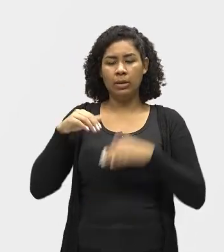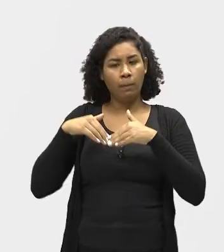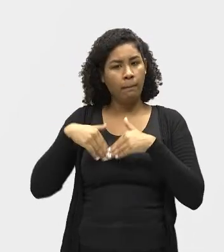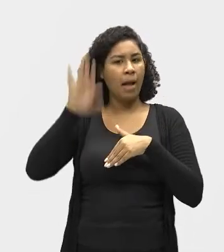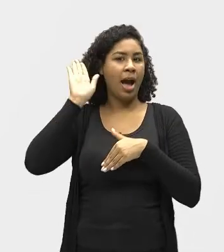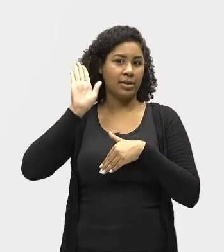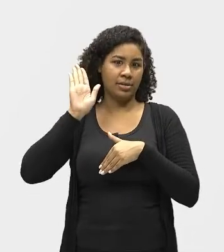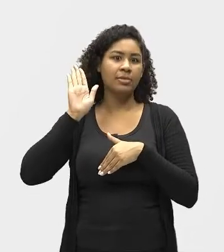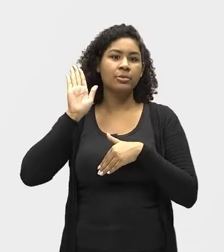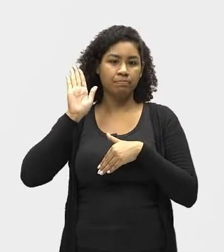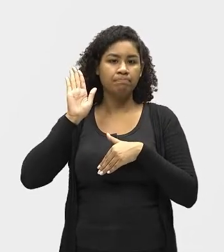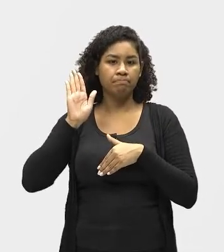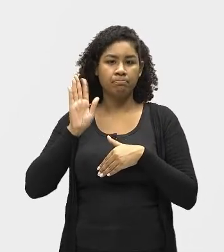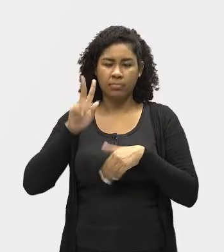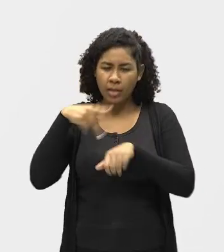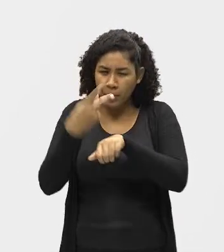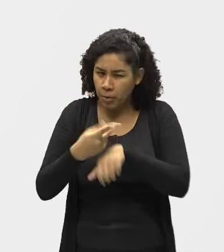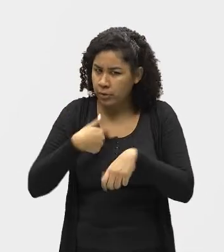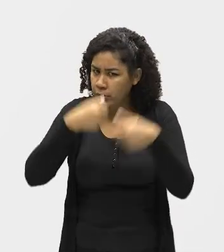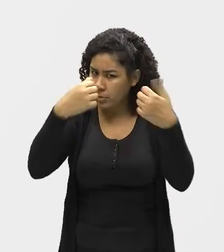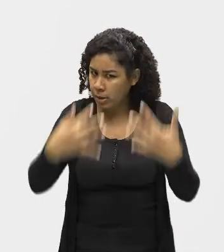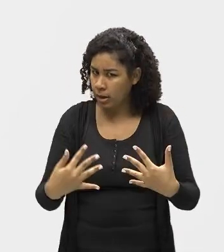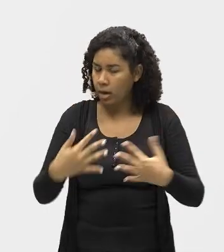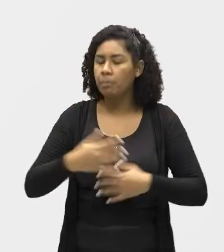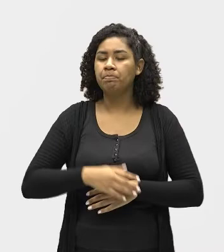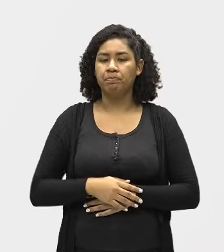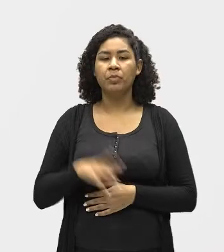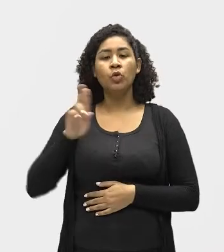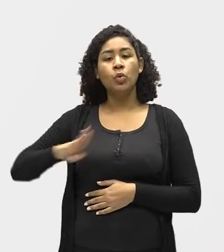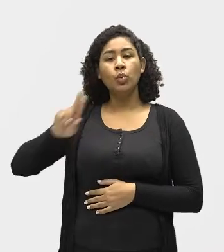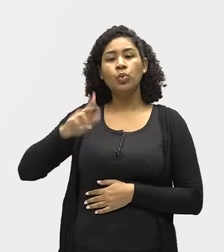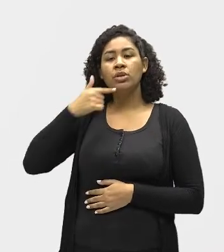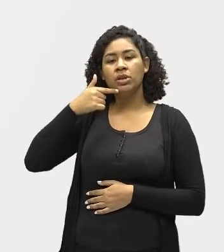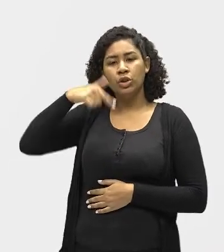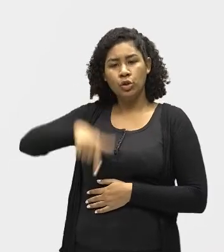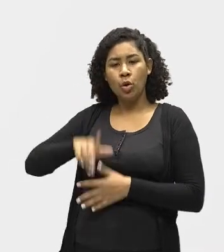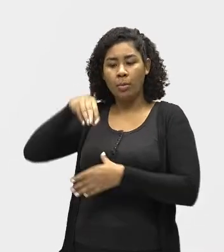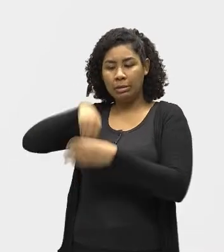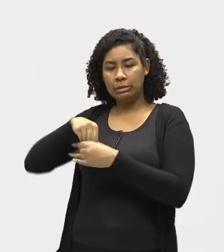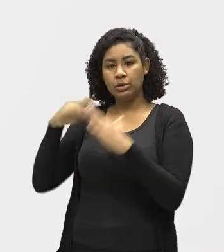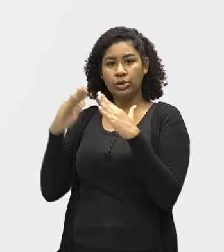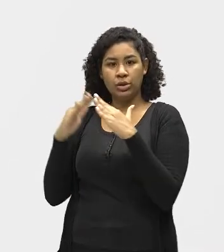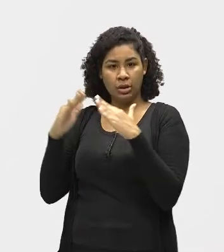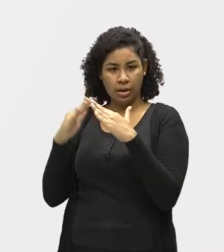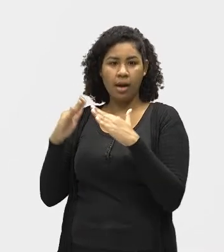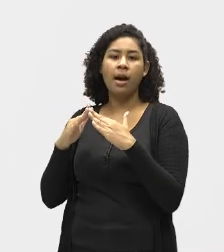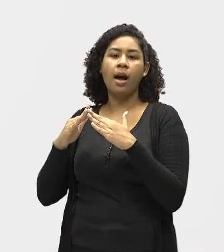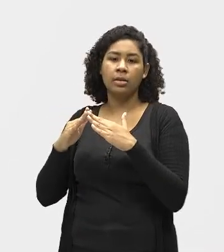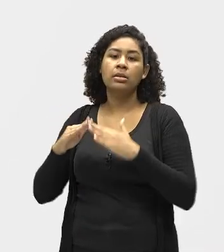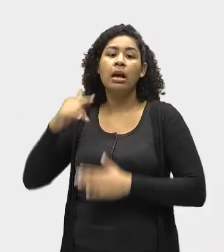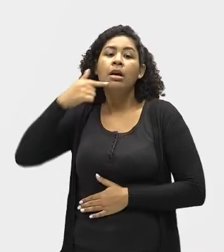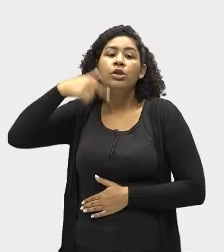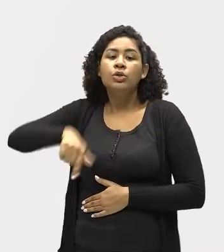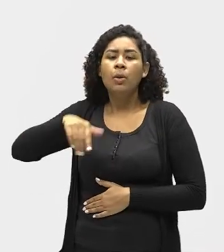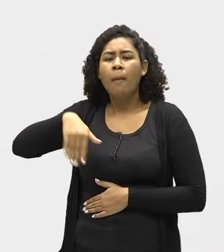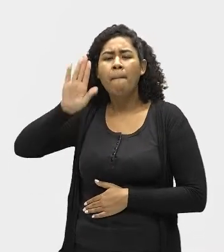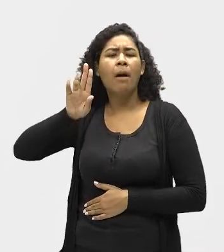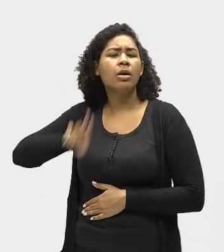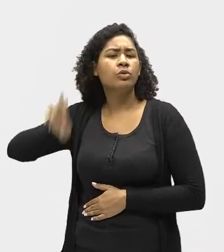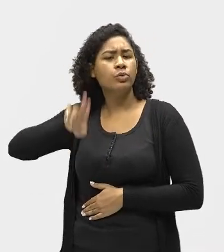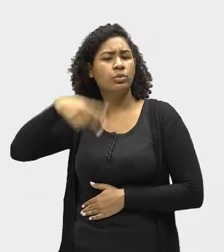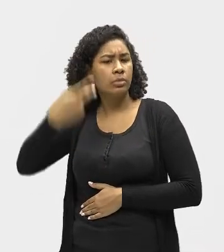aí que eu vou explicar isso para vocês, que usam o idioma em seu próprio domicílio, as línguas mais usadas no Brasil